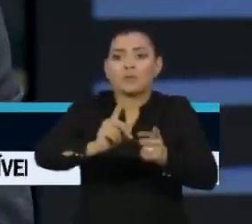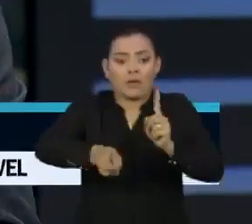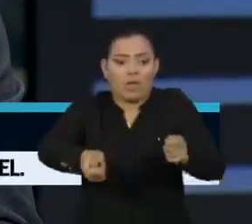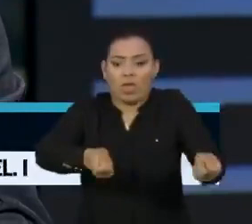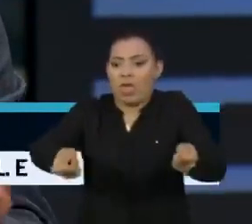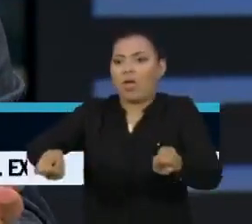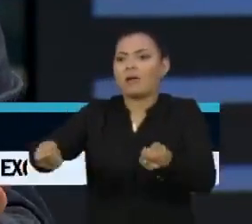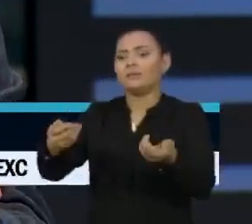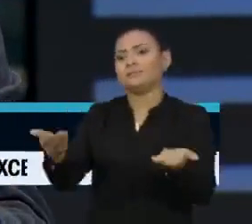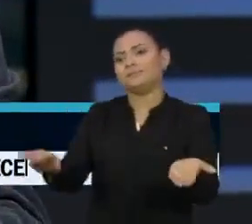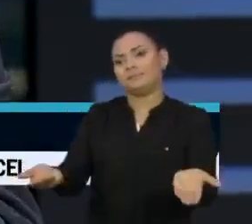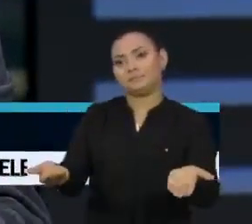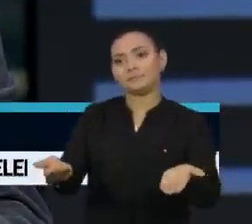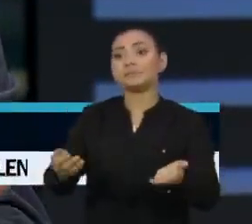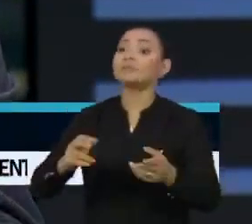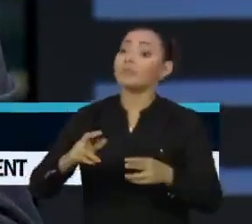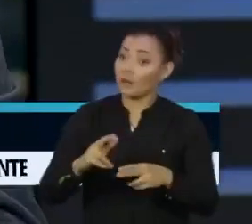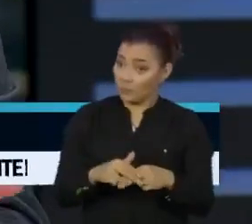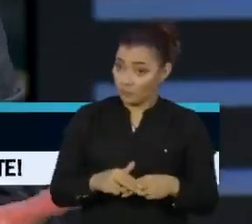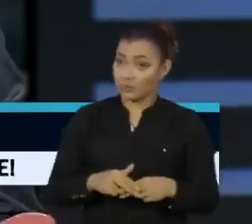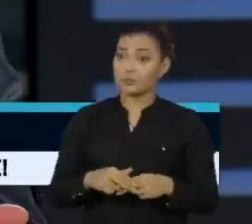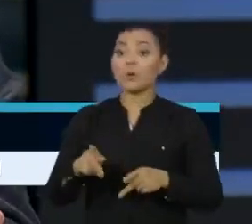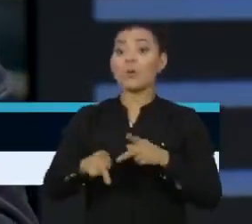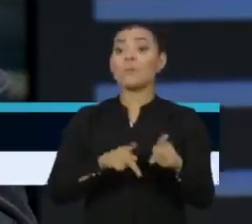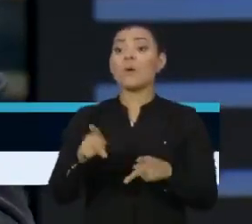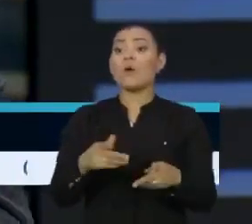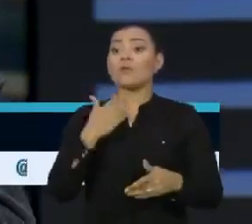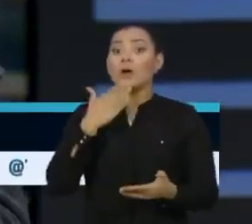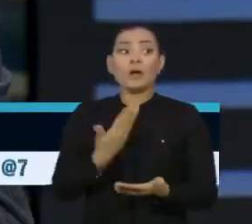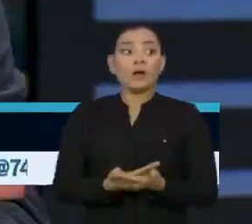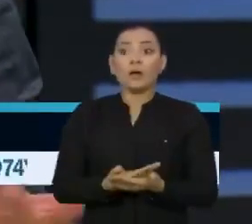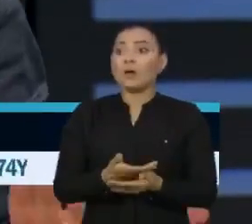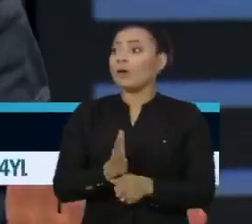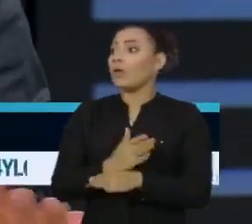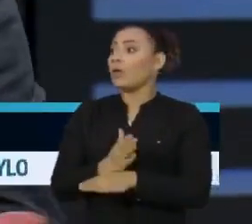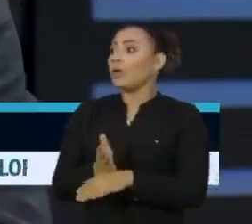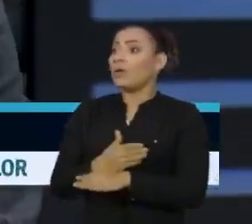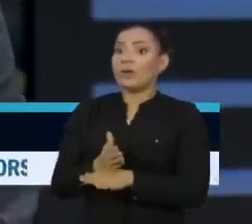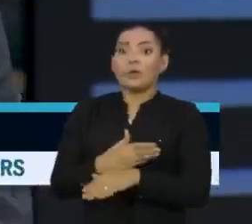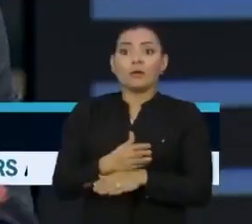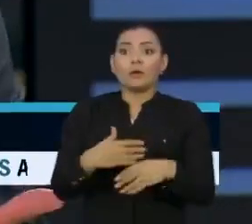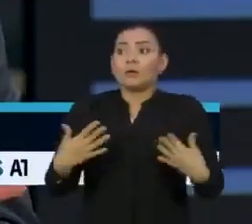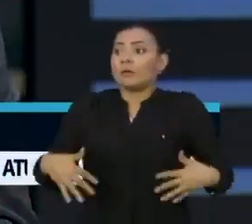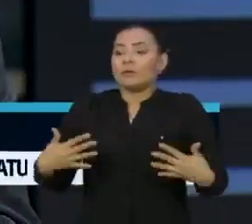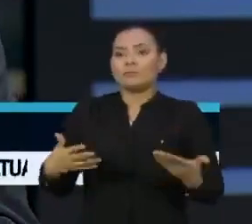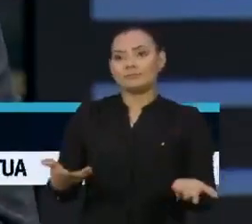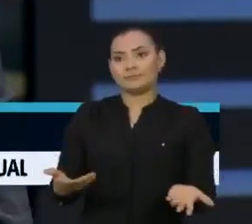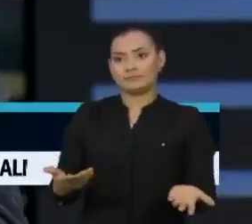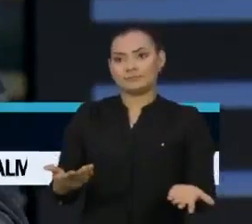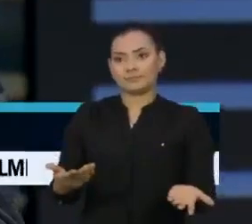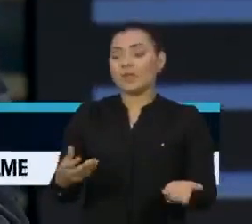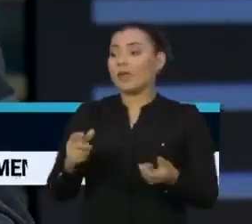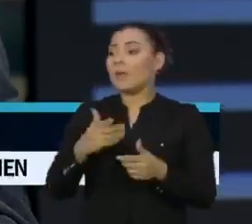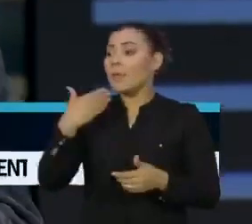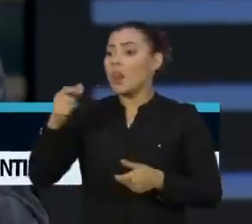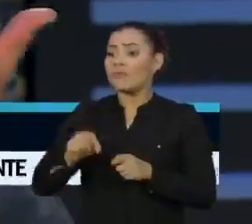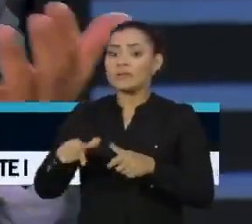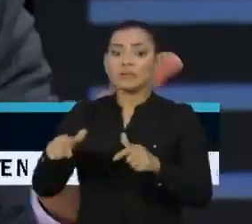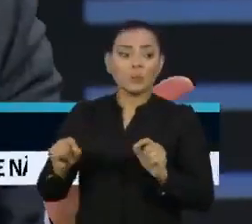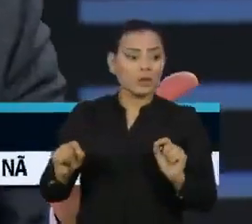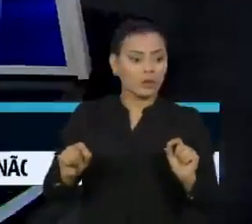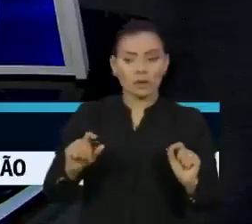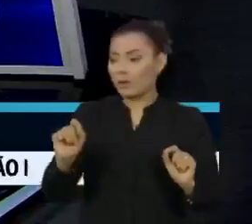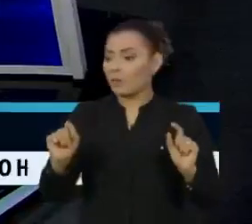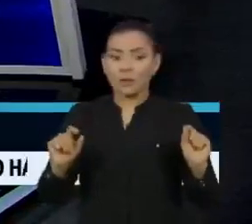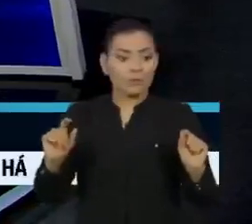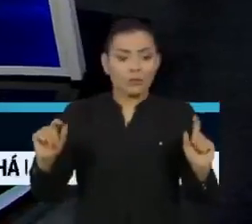e o na verdade deixa o população perplexa e se perguntando bom o que que ela deve fazer